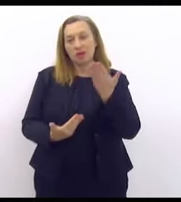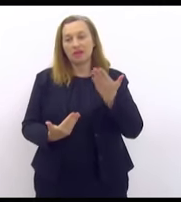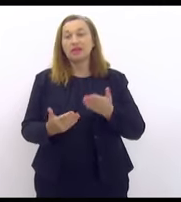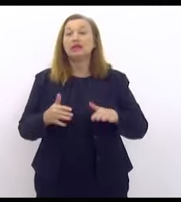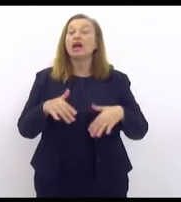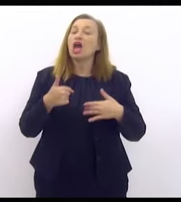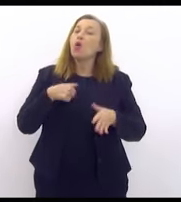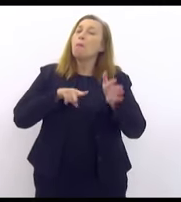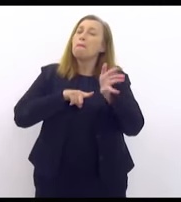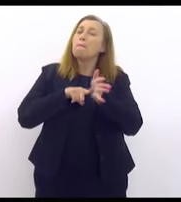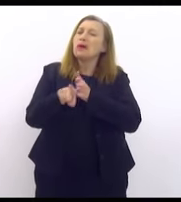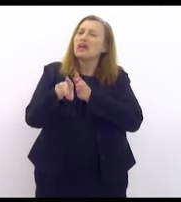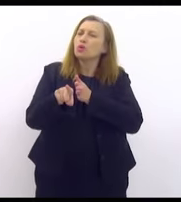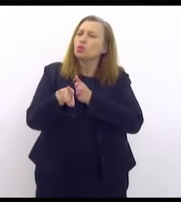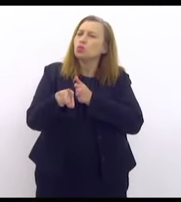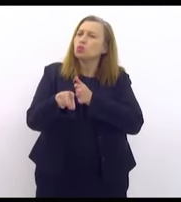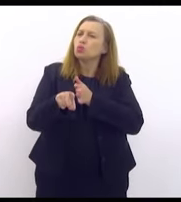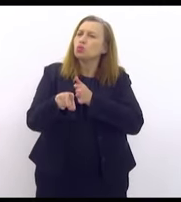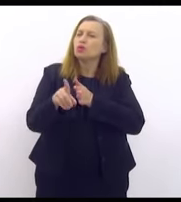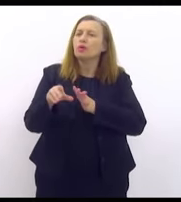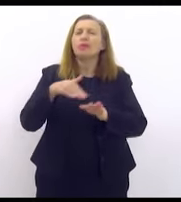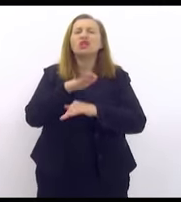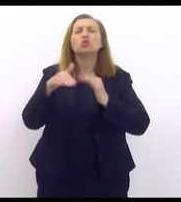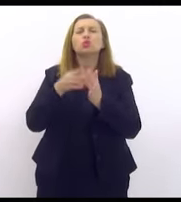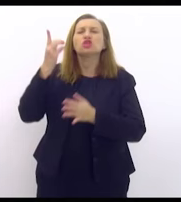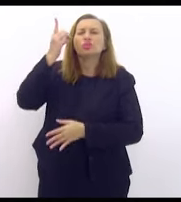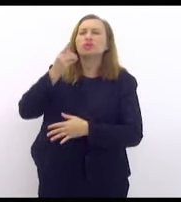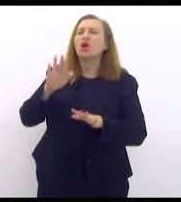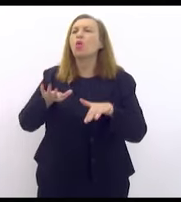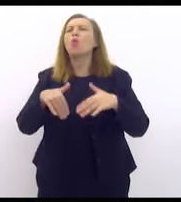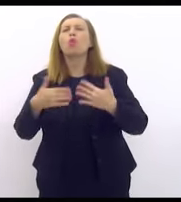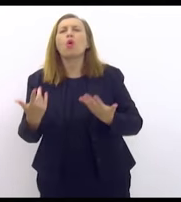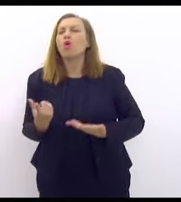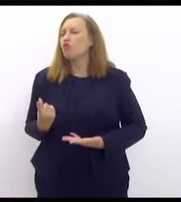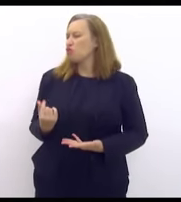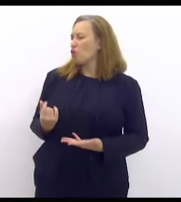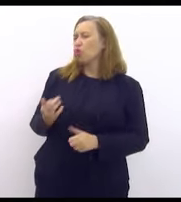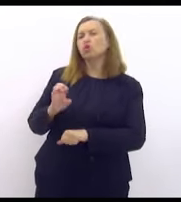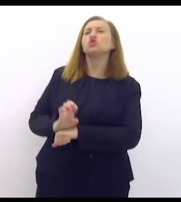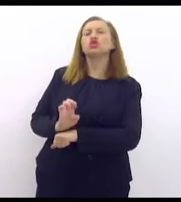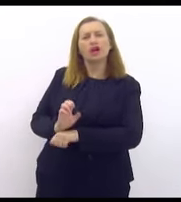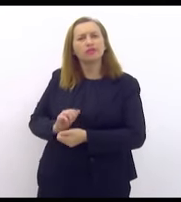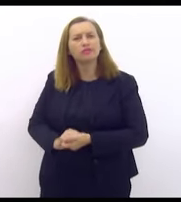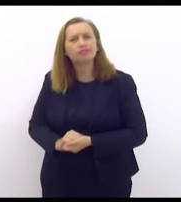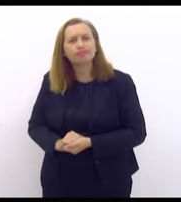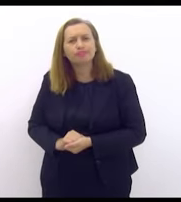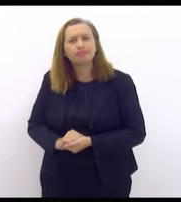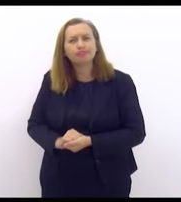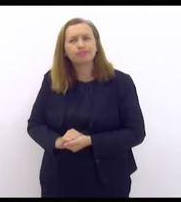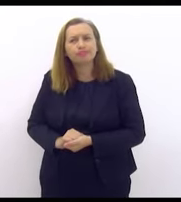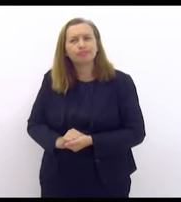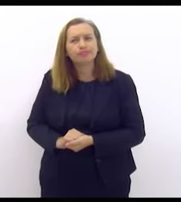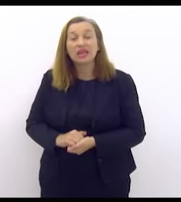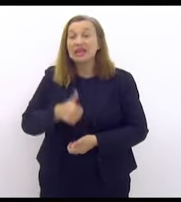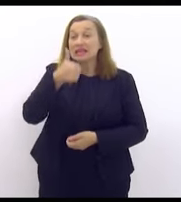eu pergunto para a maior parte dos deputados aqui, qual é a receita do Estado? A estimativa de receita são